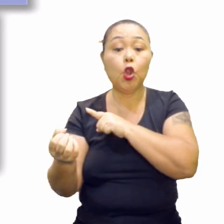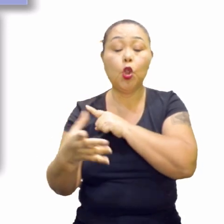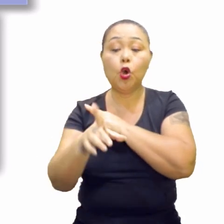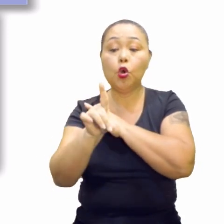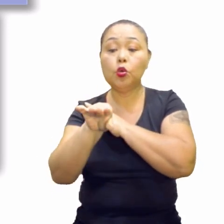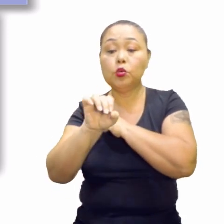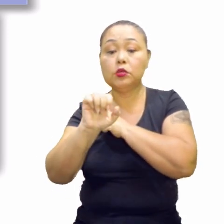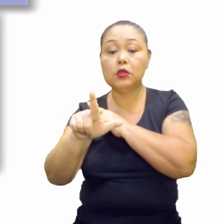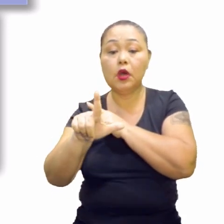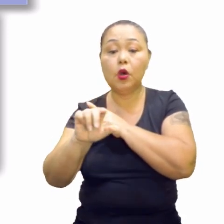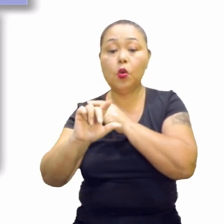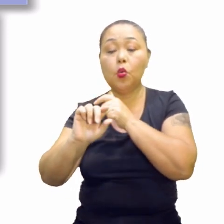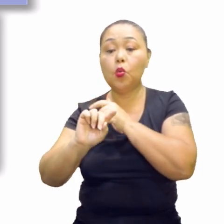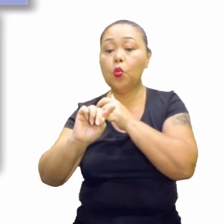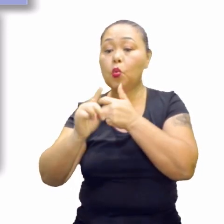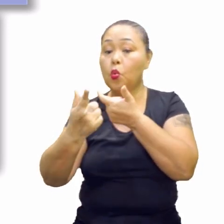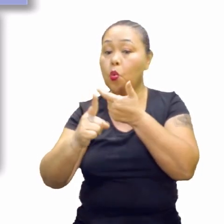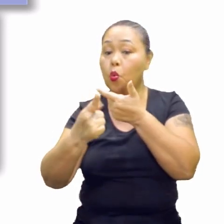Keynesiana. Ó,